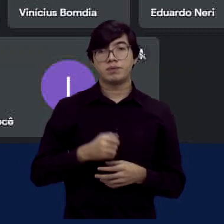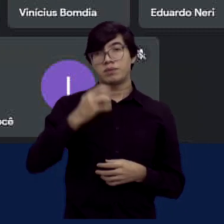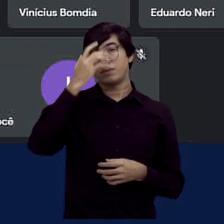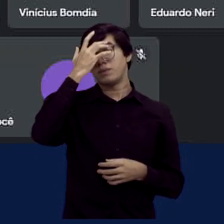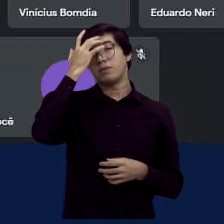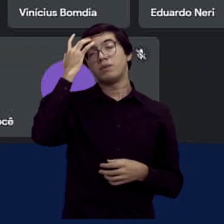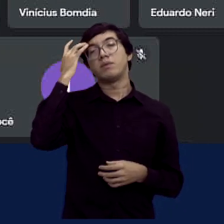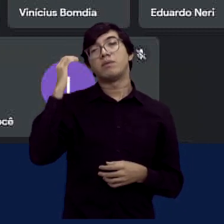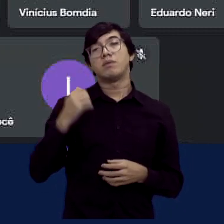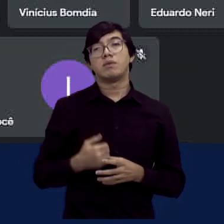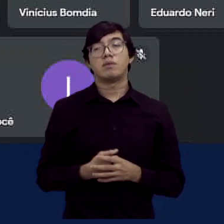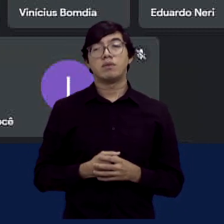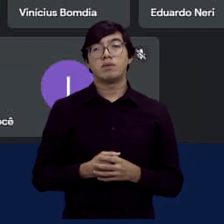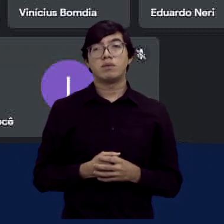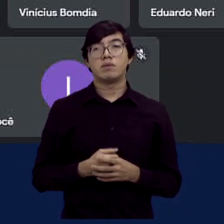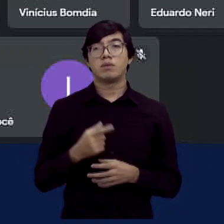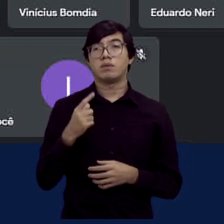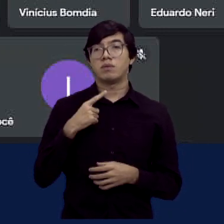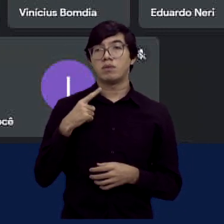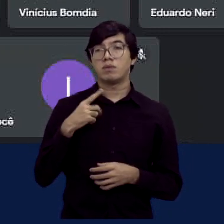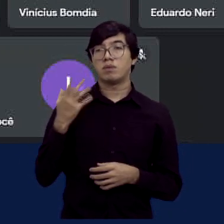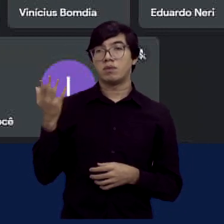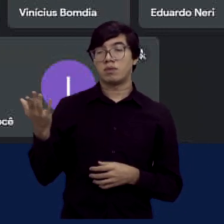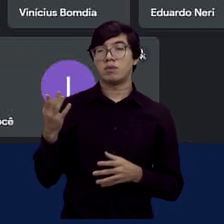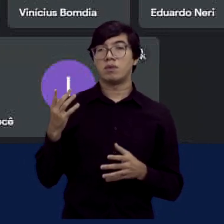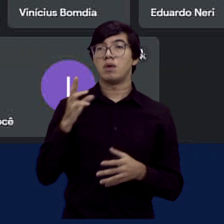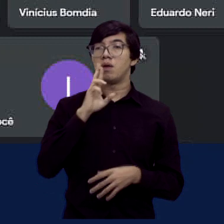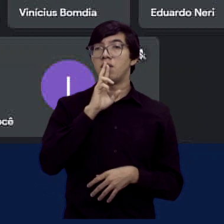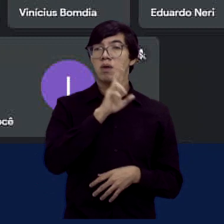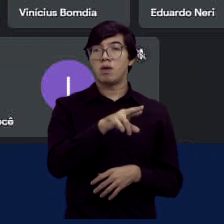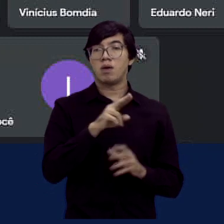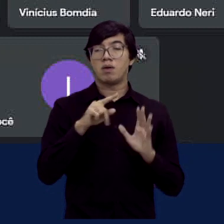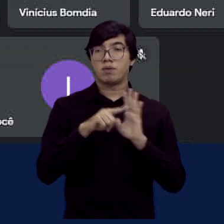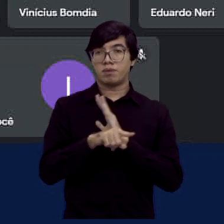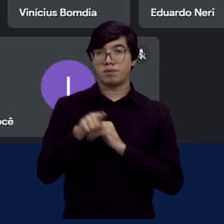fica à vontade, tem a pergunta também do Eduardo Nery, quando você puder. Vou trazer já a